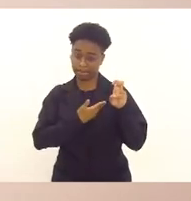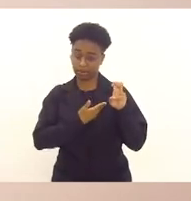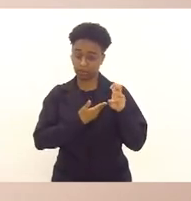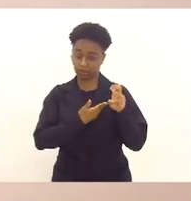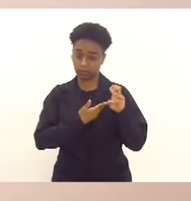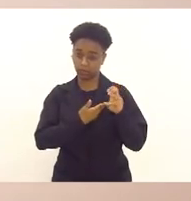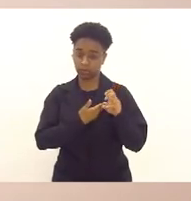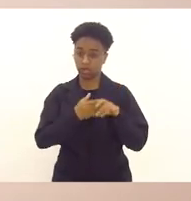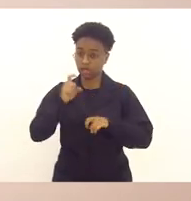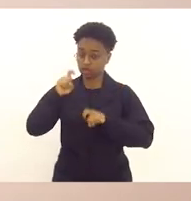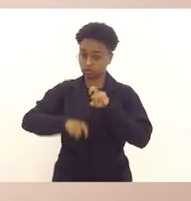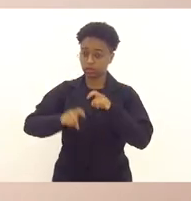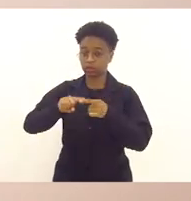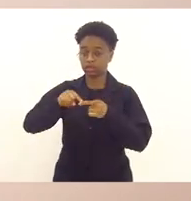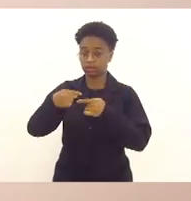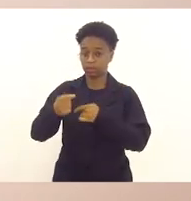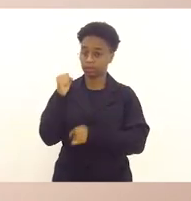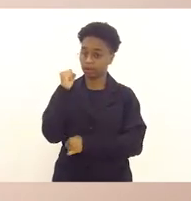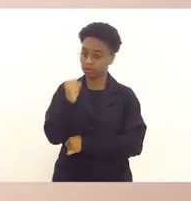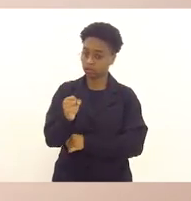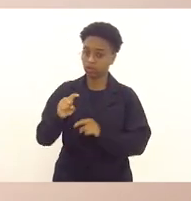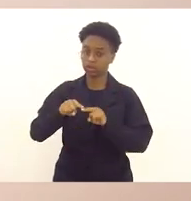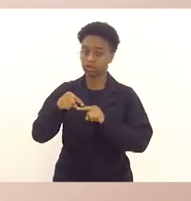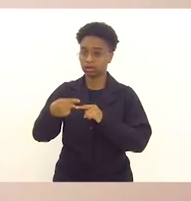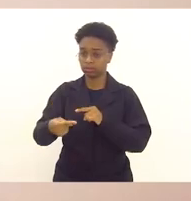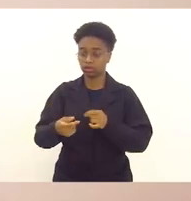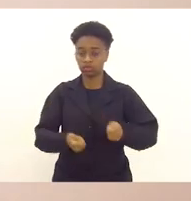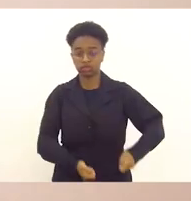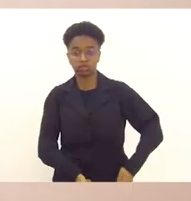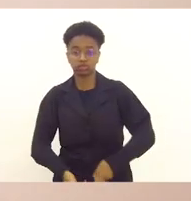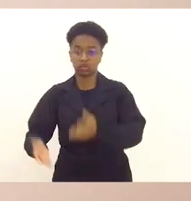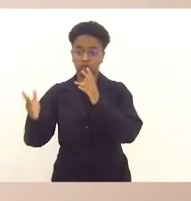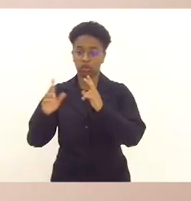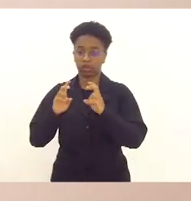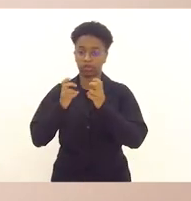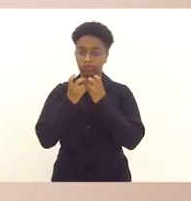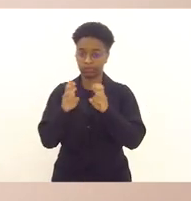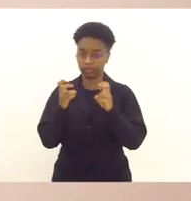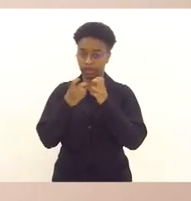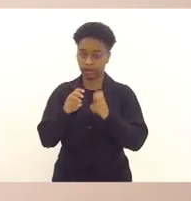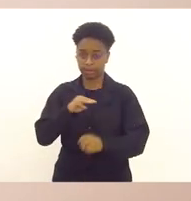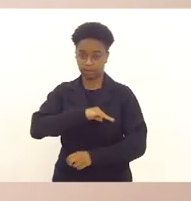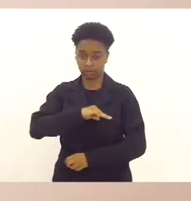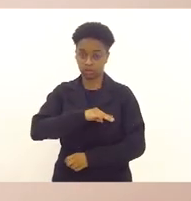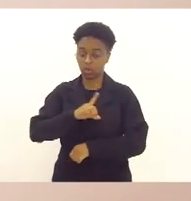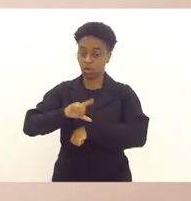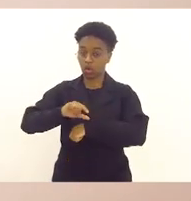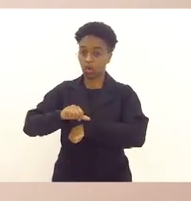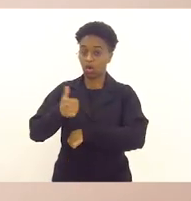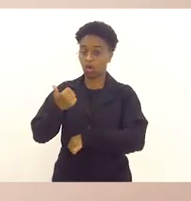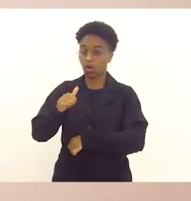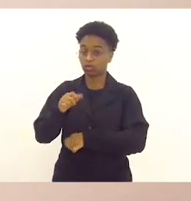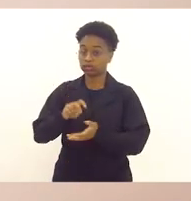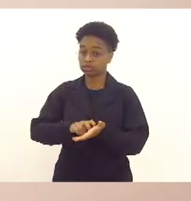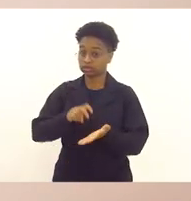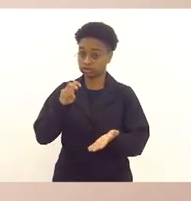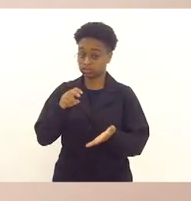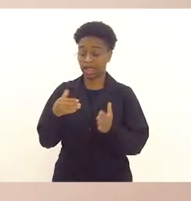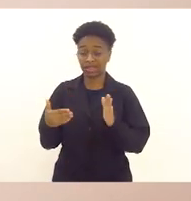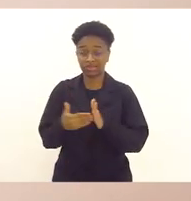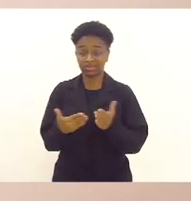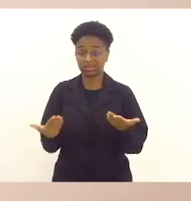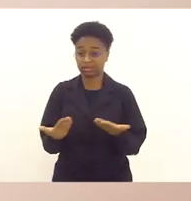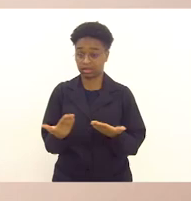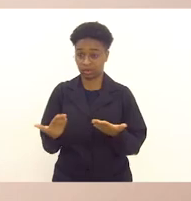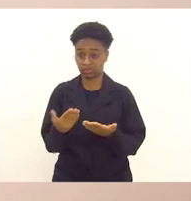a estuprou e a matou e a jogou no na estação do trem e Madureira isso 11 horas da manhã e até hoje